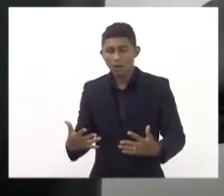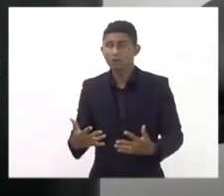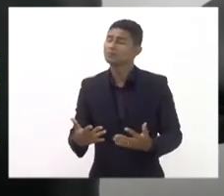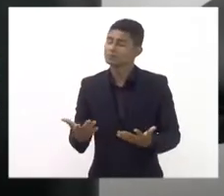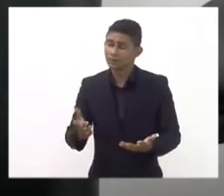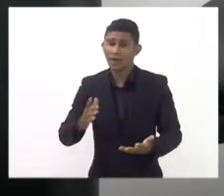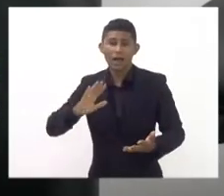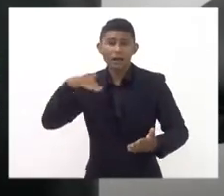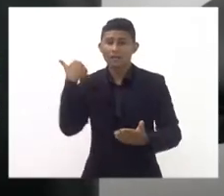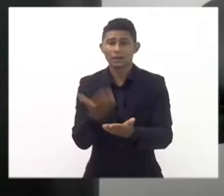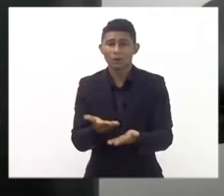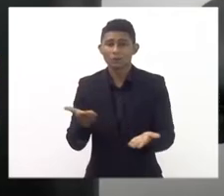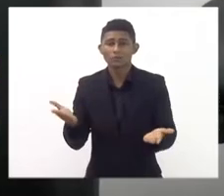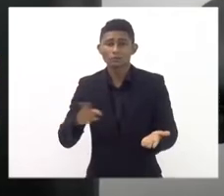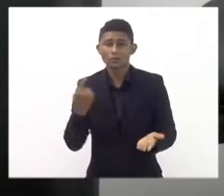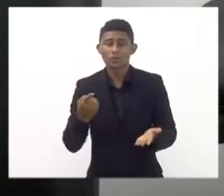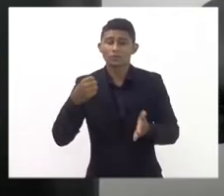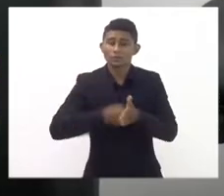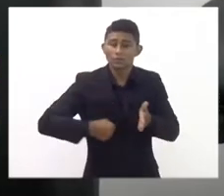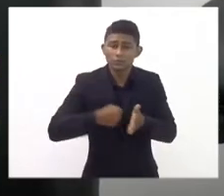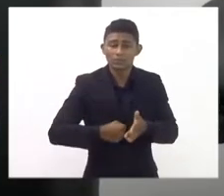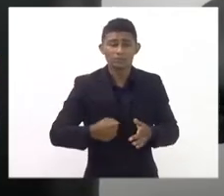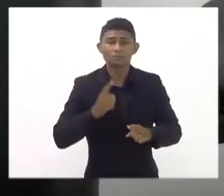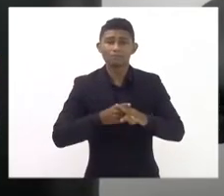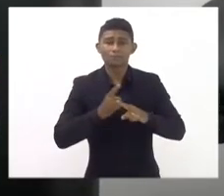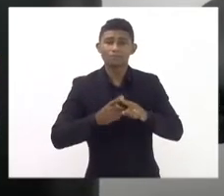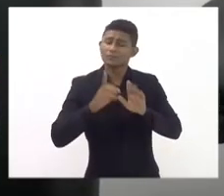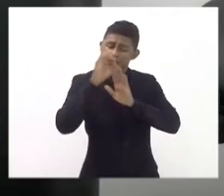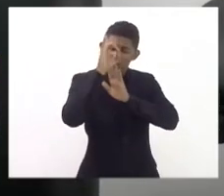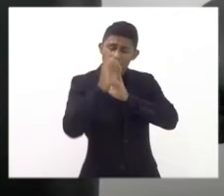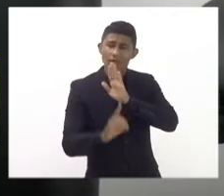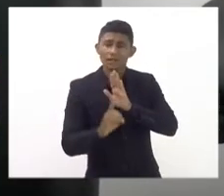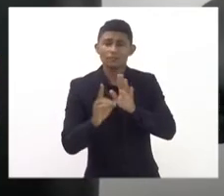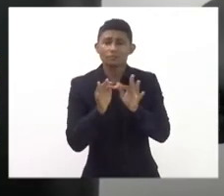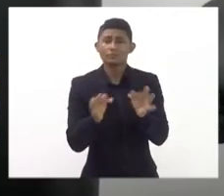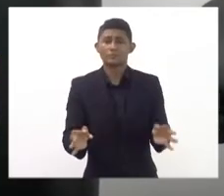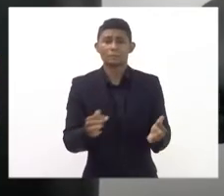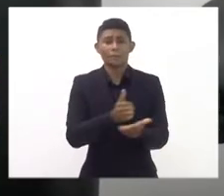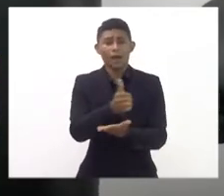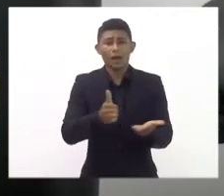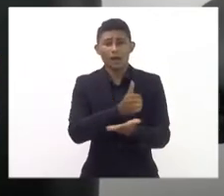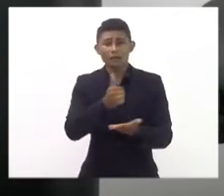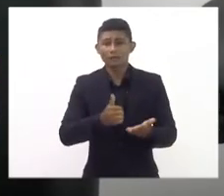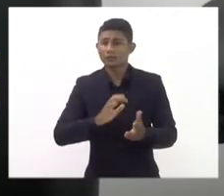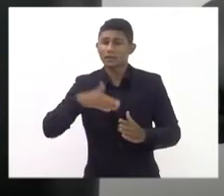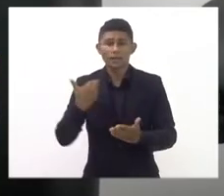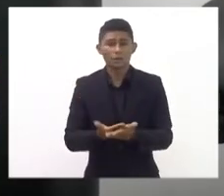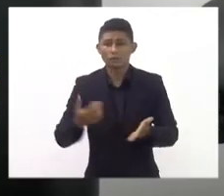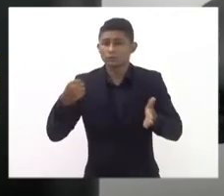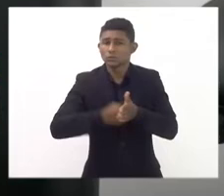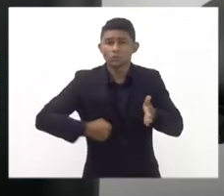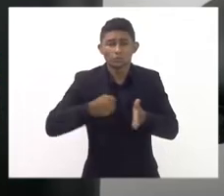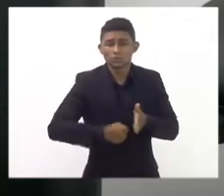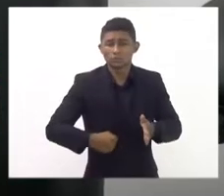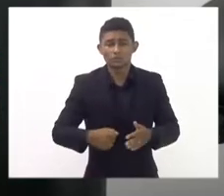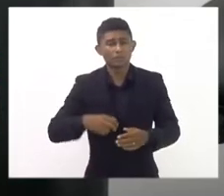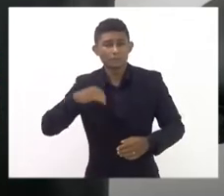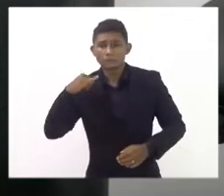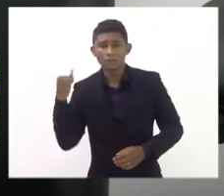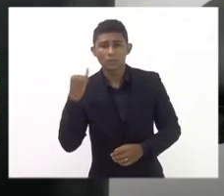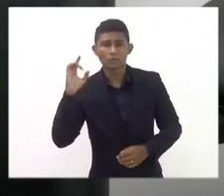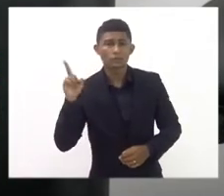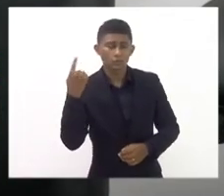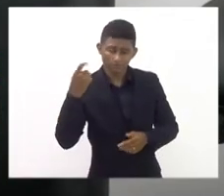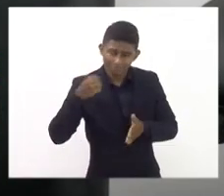que lutar por algo que é um direito básico, como os estudantes lutaram no passado. Então é importantíssimo que a gente continue nesta luta.